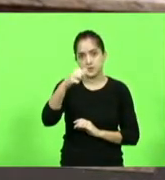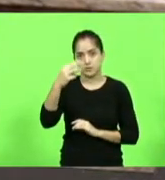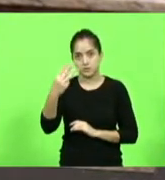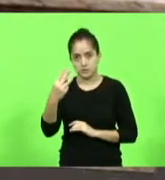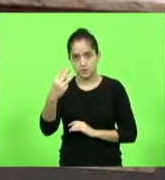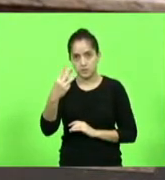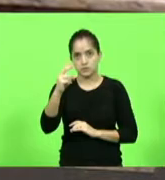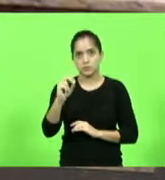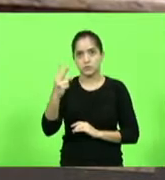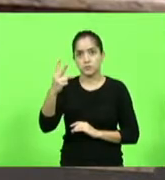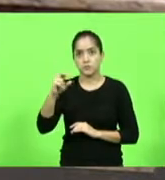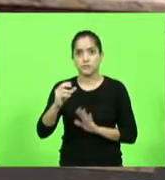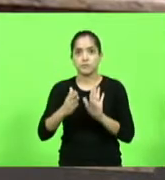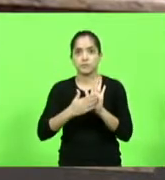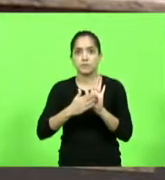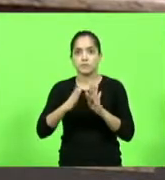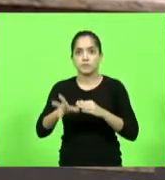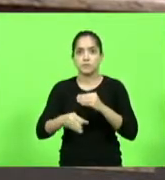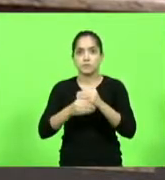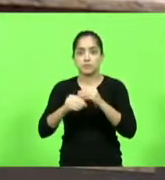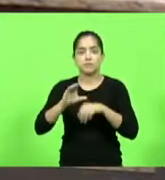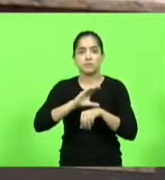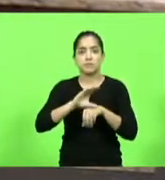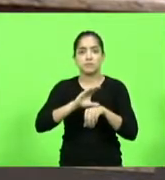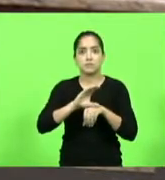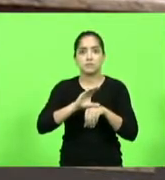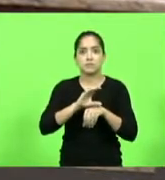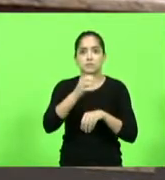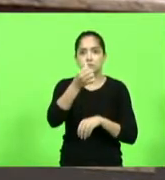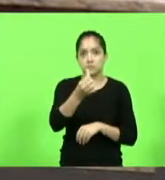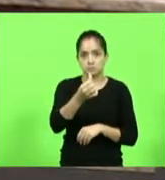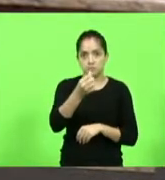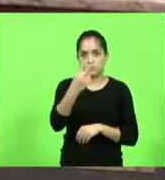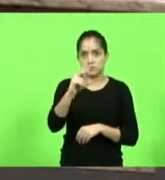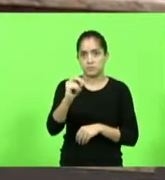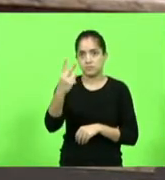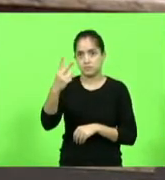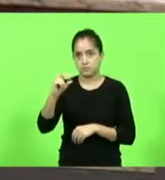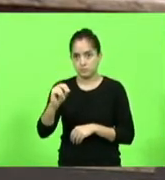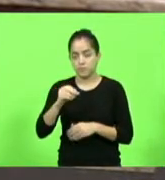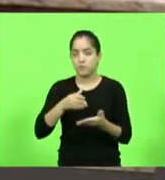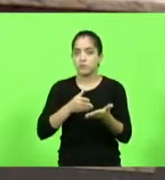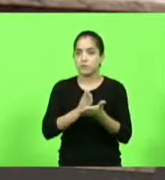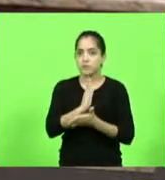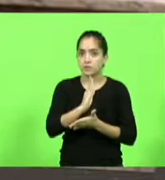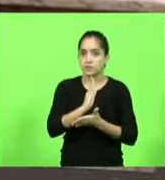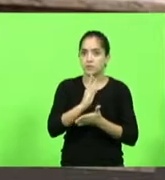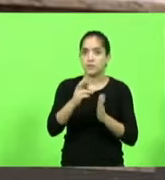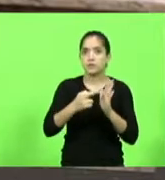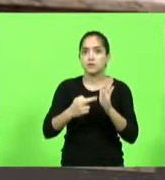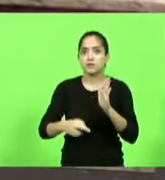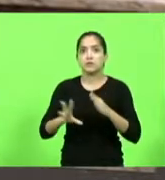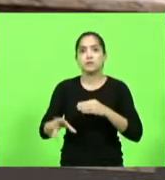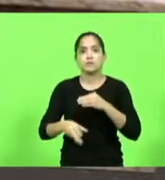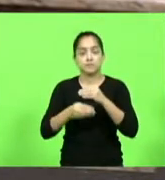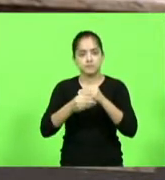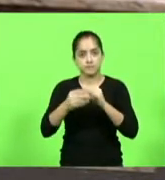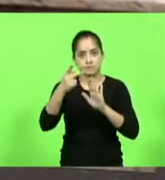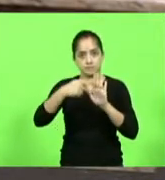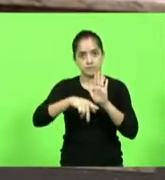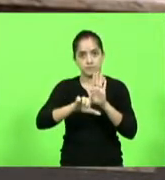373/2020 e a proposta de emenda à Constituição número 6/2020. Foram aprovadas as redações finais e exaradas aos projetos de lei